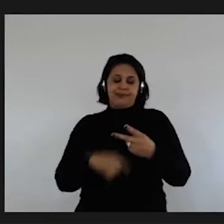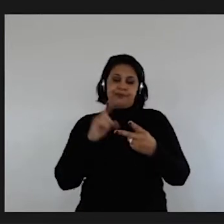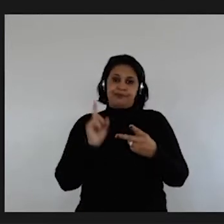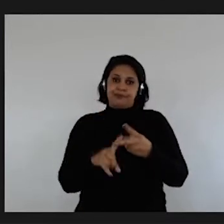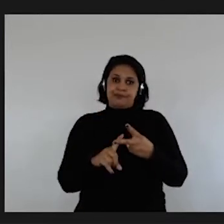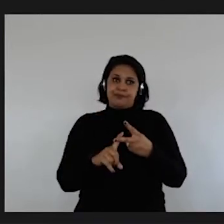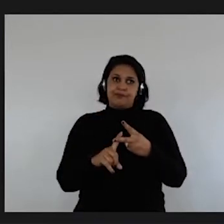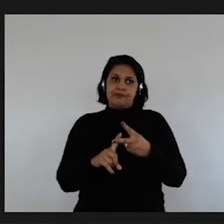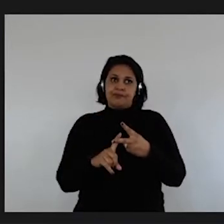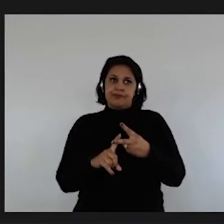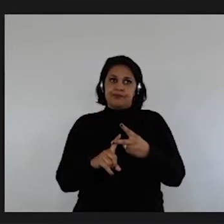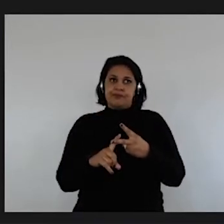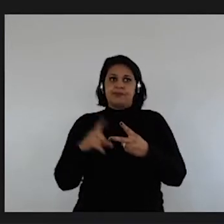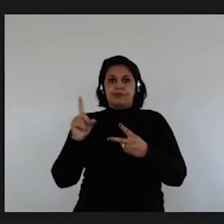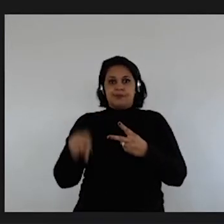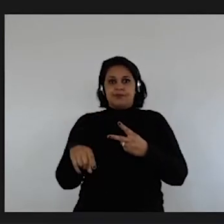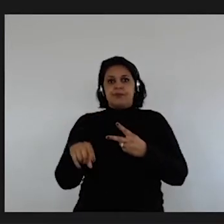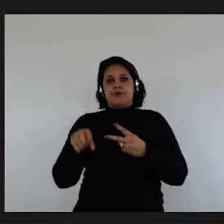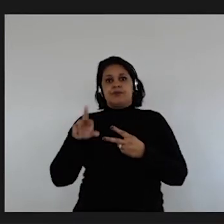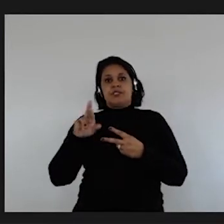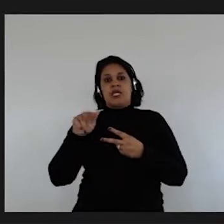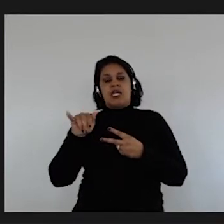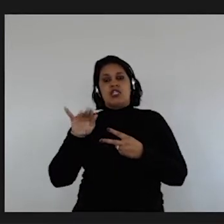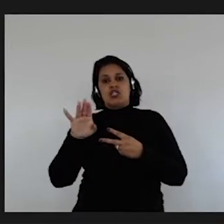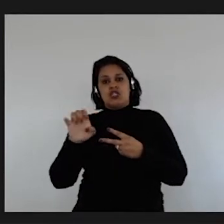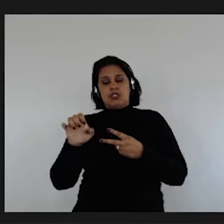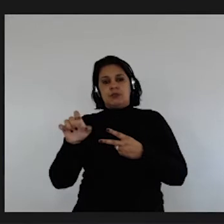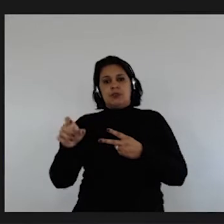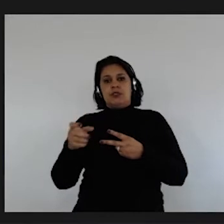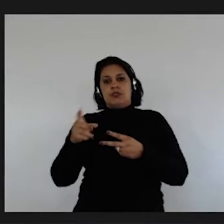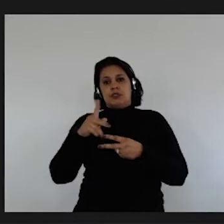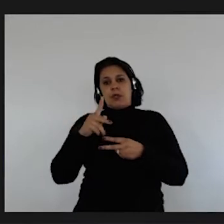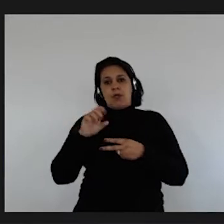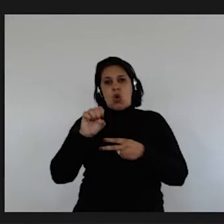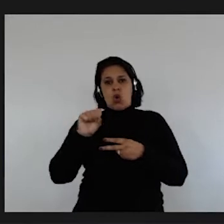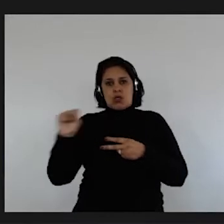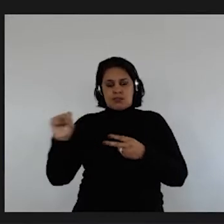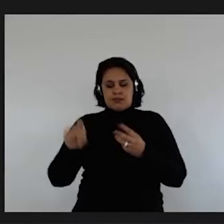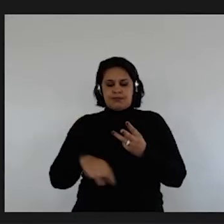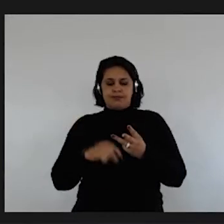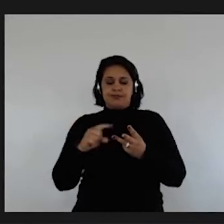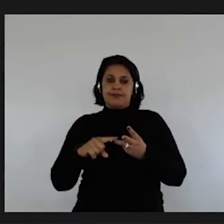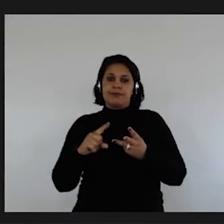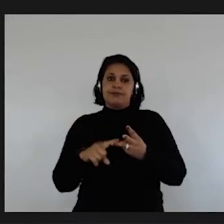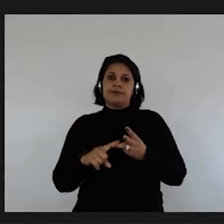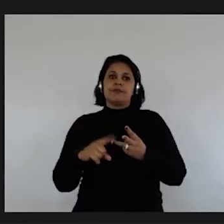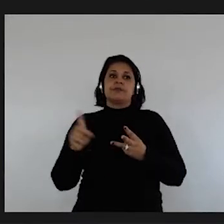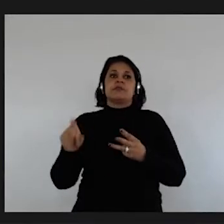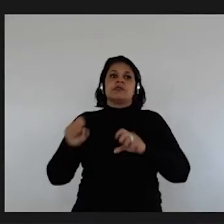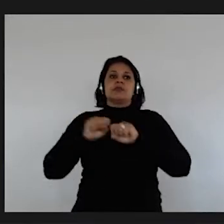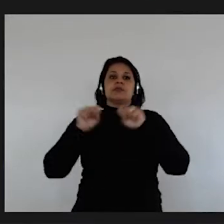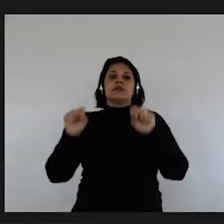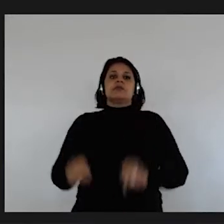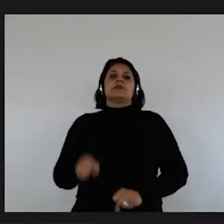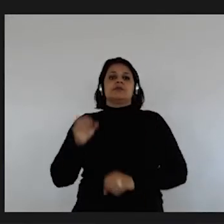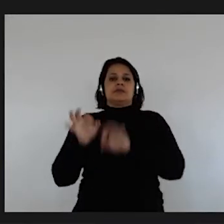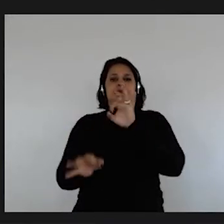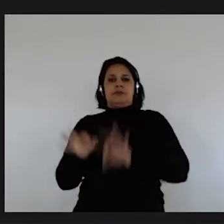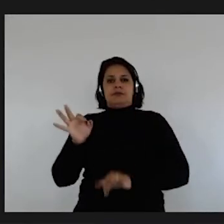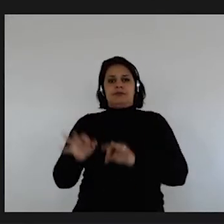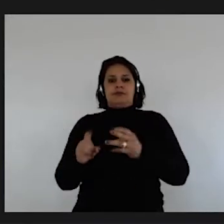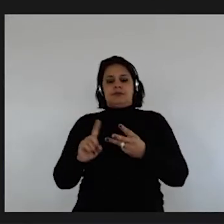pela fase extralegal chamada regime das posses e, finalmente, falamos na fase de sistematização jurídica, que foi inaugurada